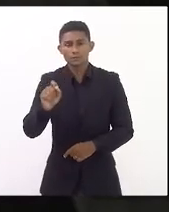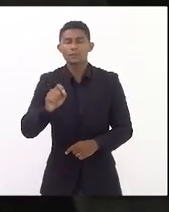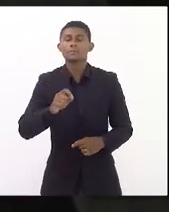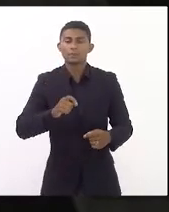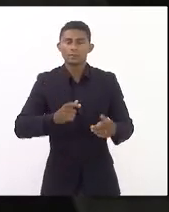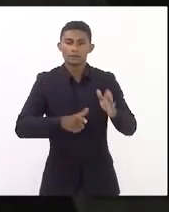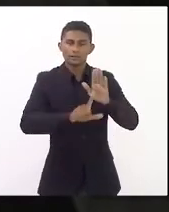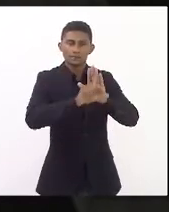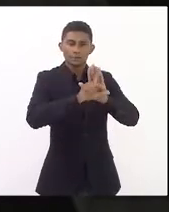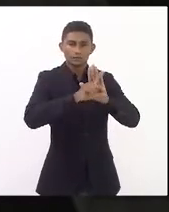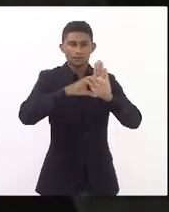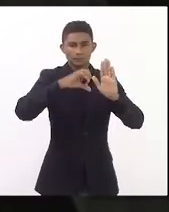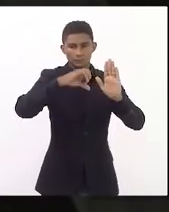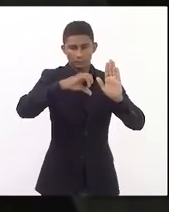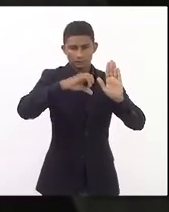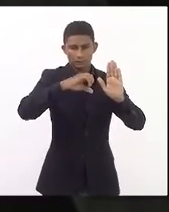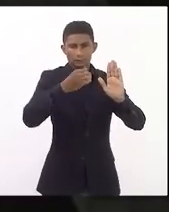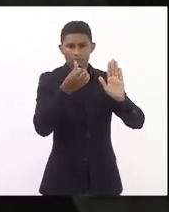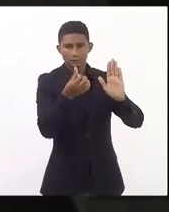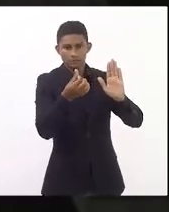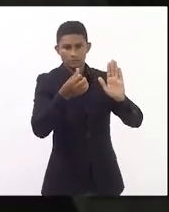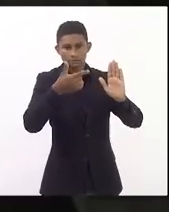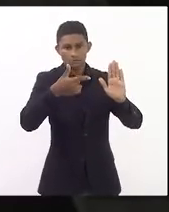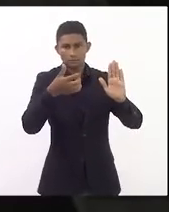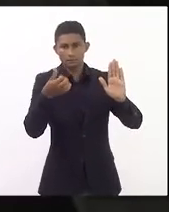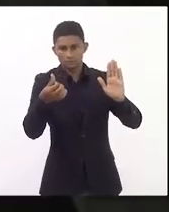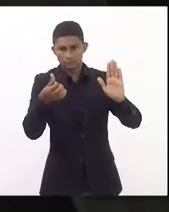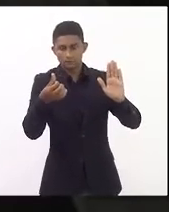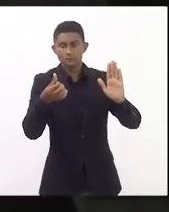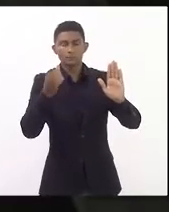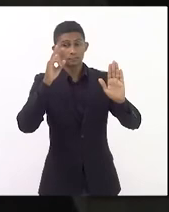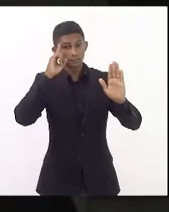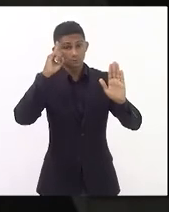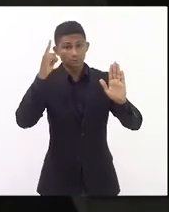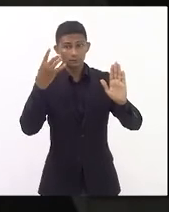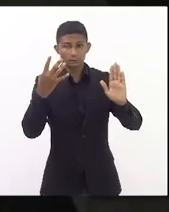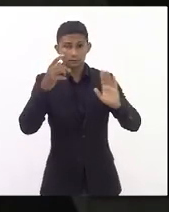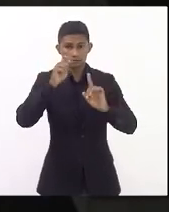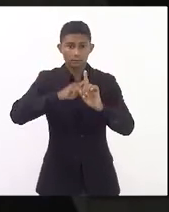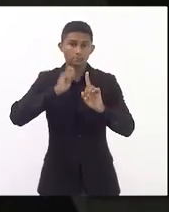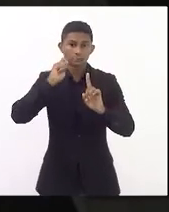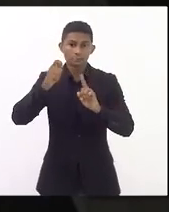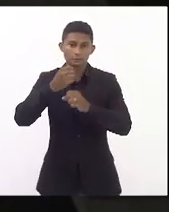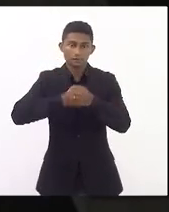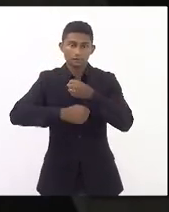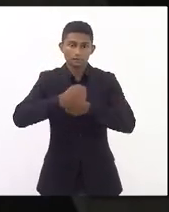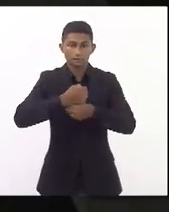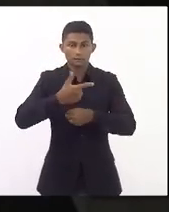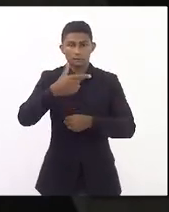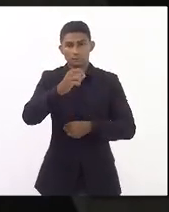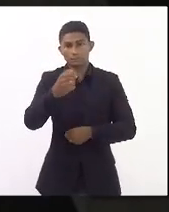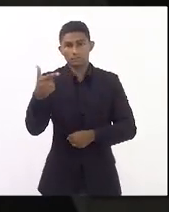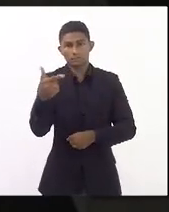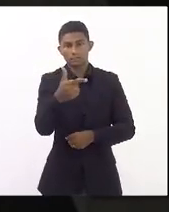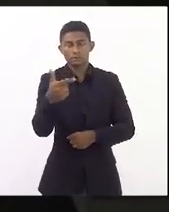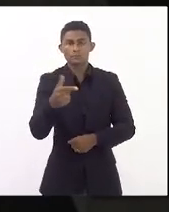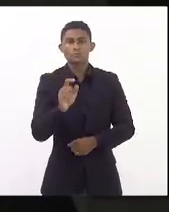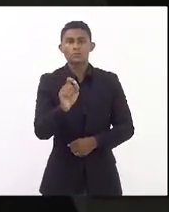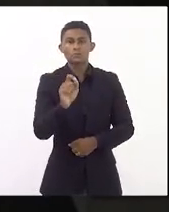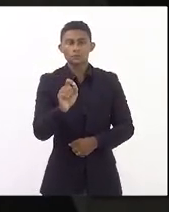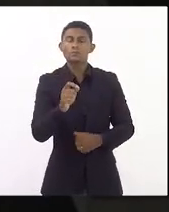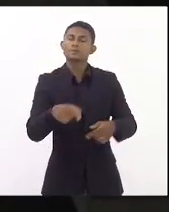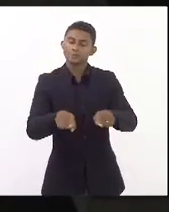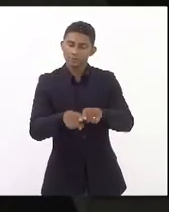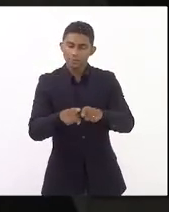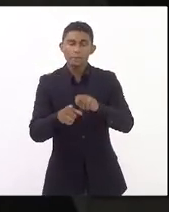Lei 9626, da mesma data, 4 de abril de 22, que também alterou uma